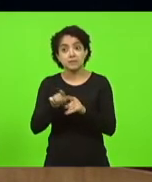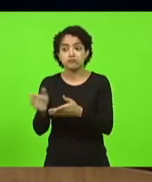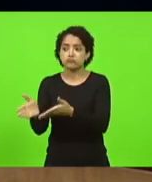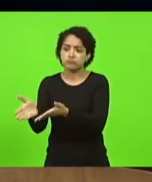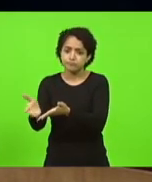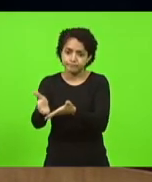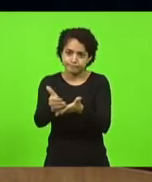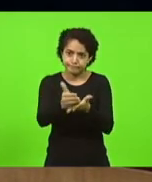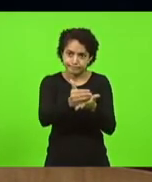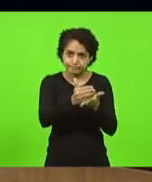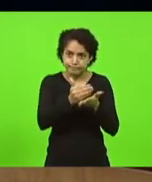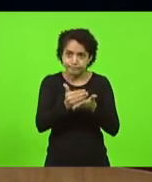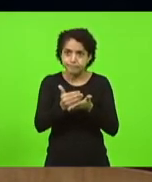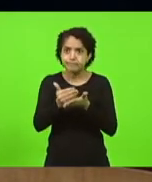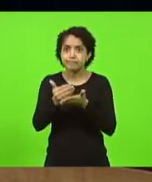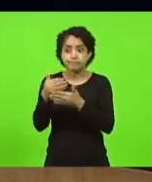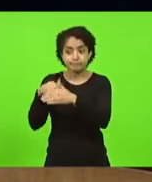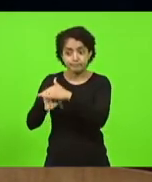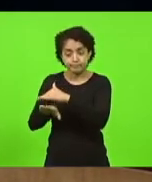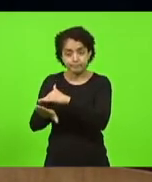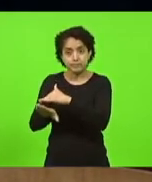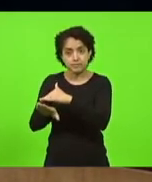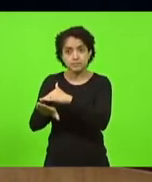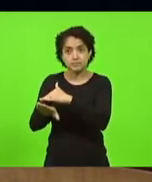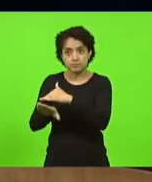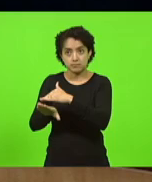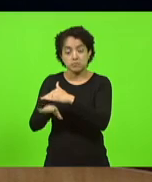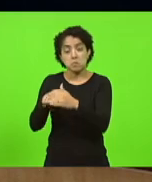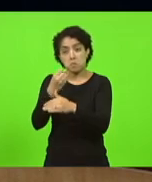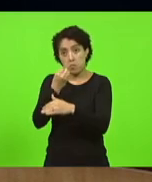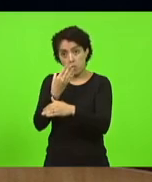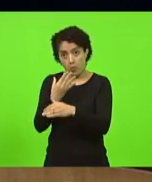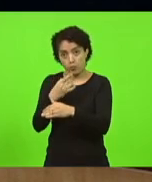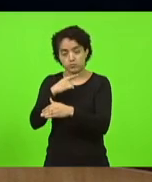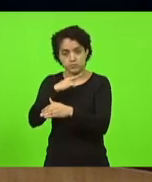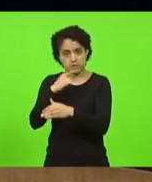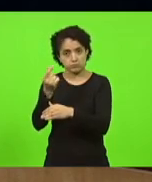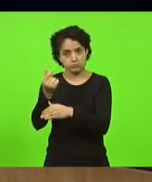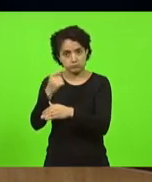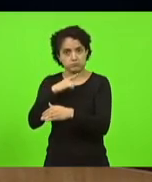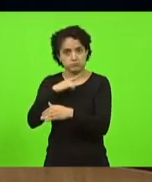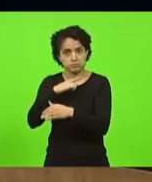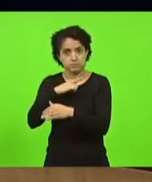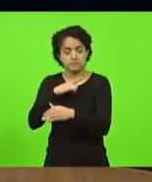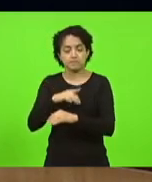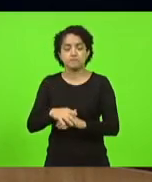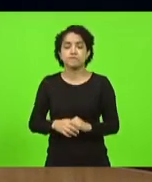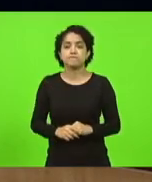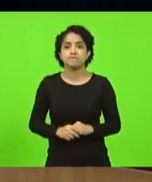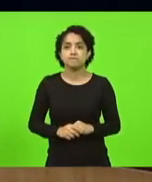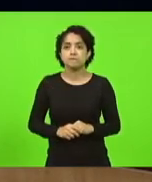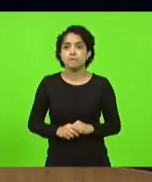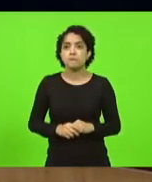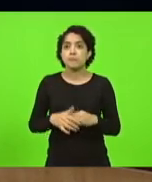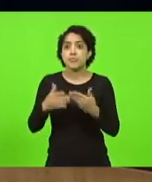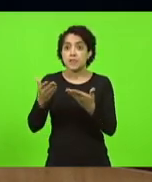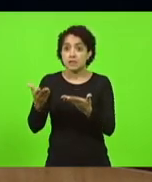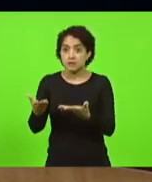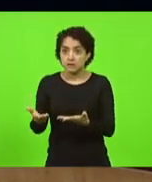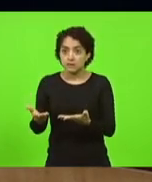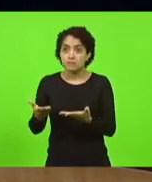estamos falando de um momento em que o caixa está bom. Além do fato de nós estarmos